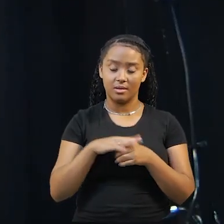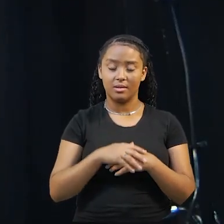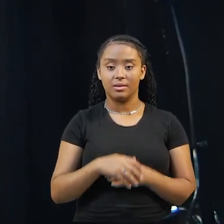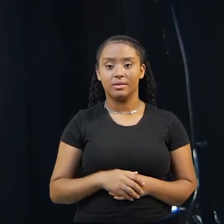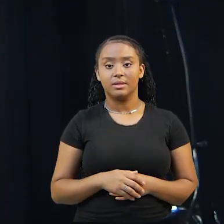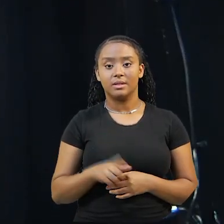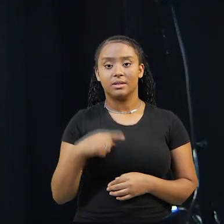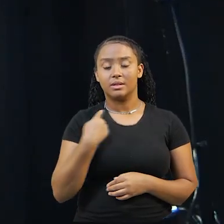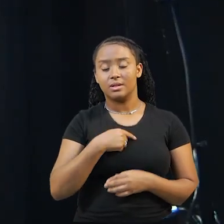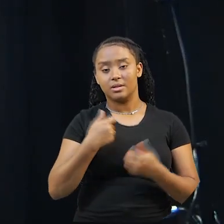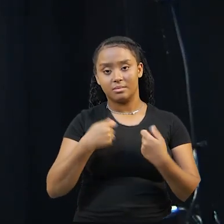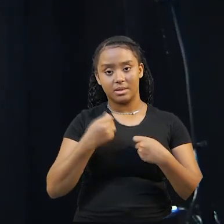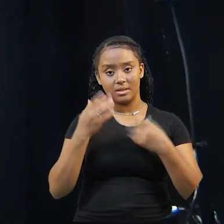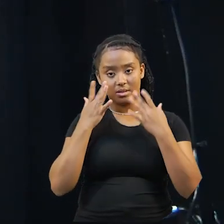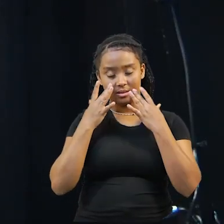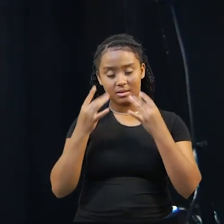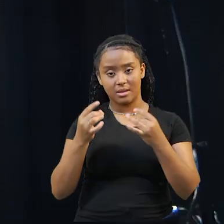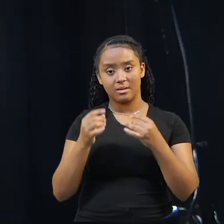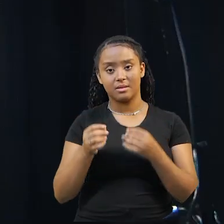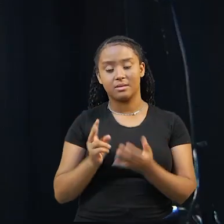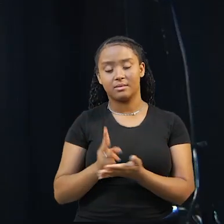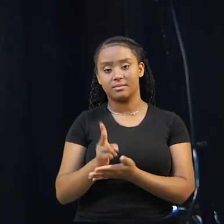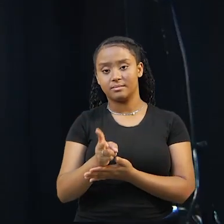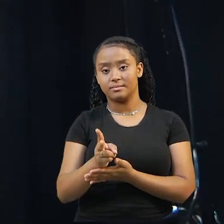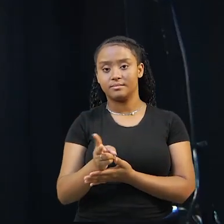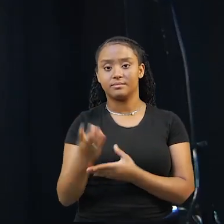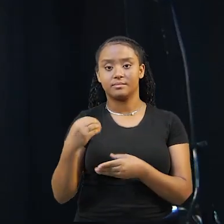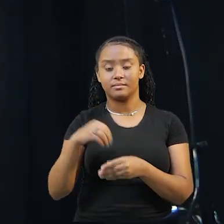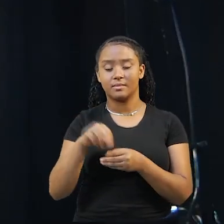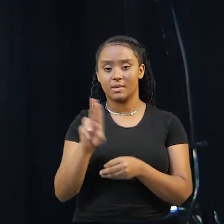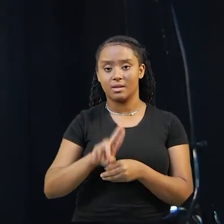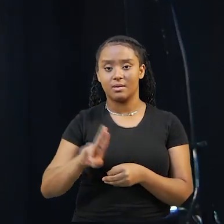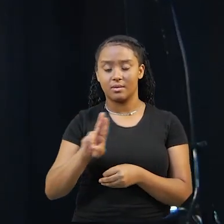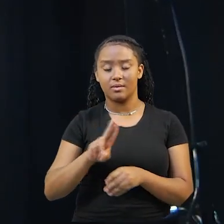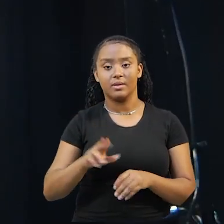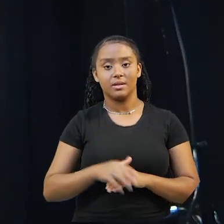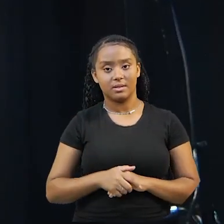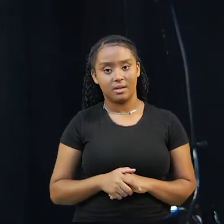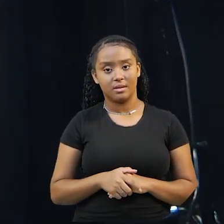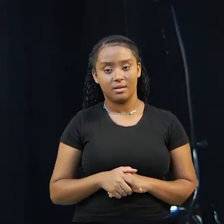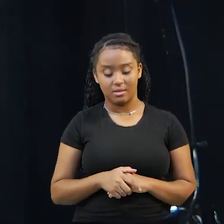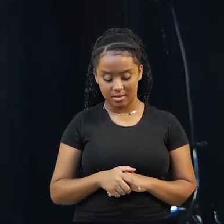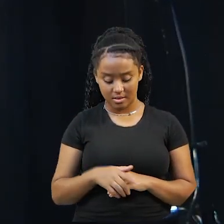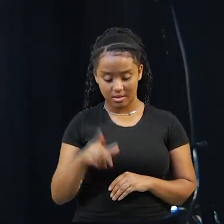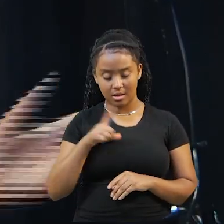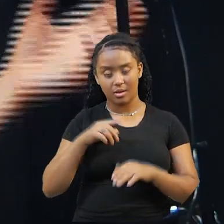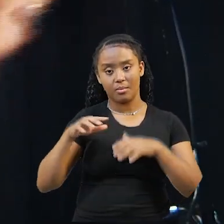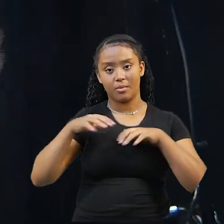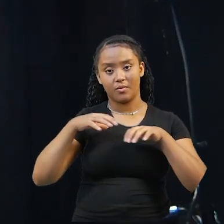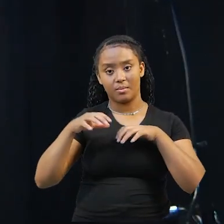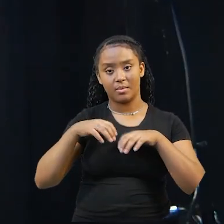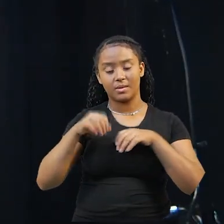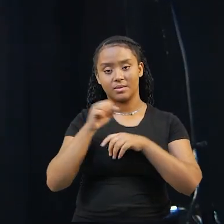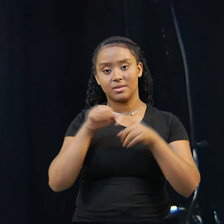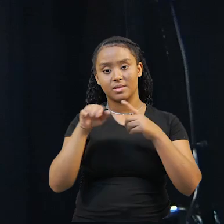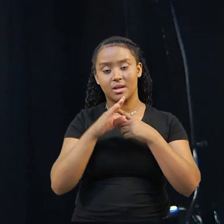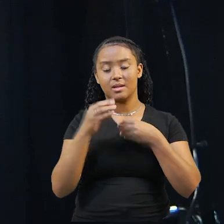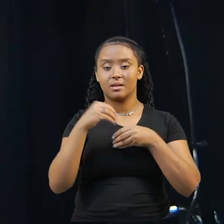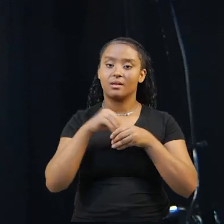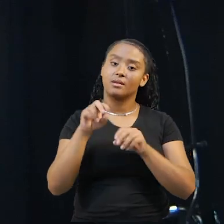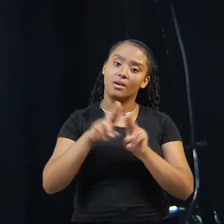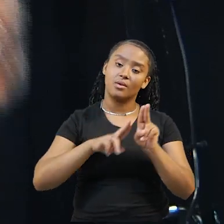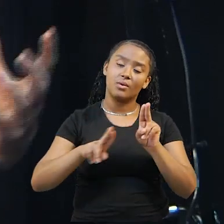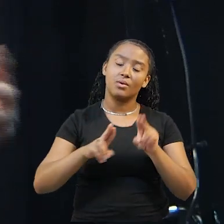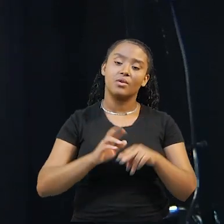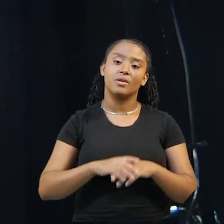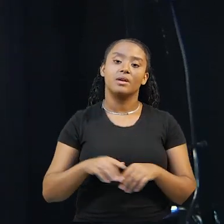precisa, né, manter muito fortalecido aqui dentro da universidade, que também é uma prioridade para a gente, assim, trazendo movimentos sociais para dentro da